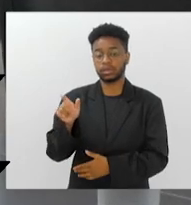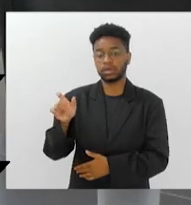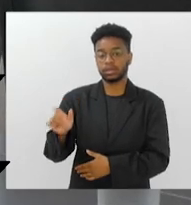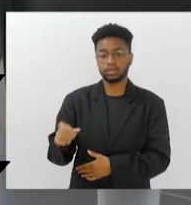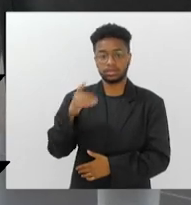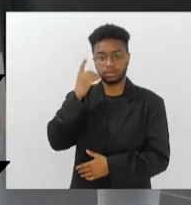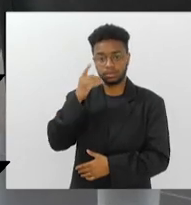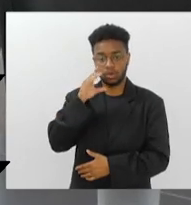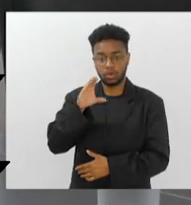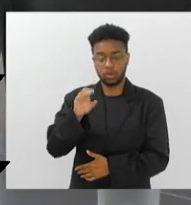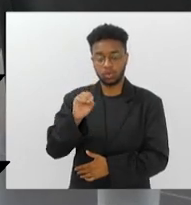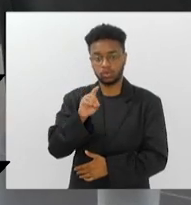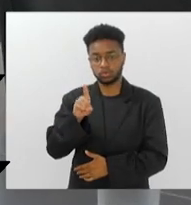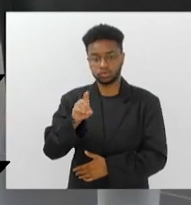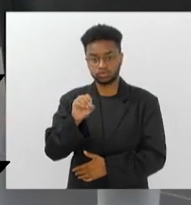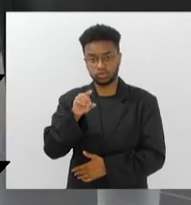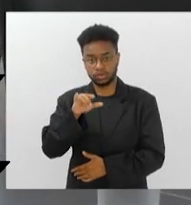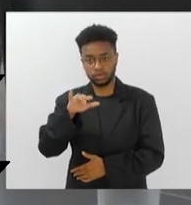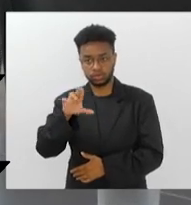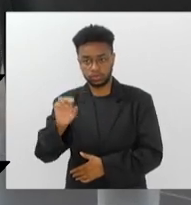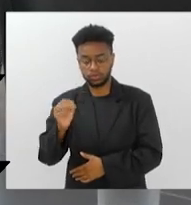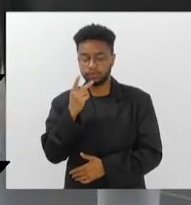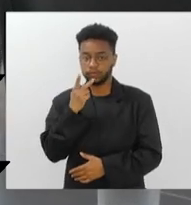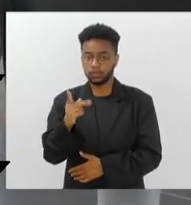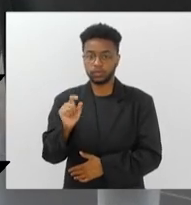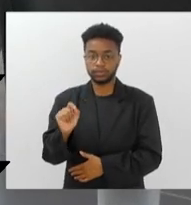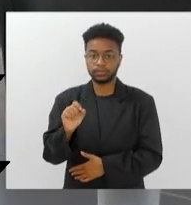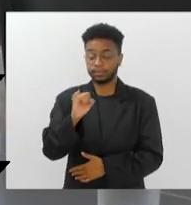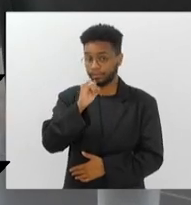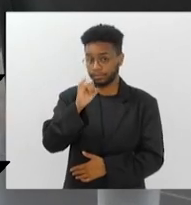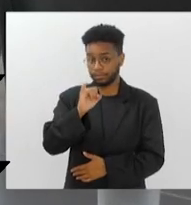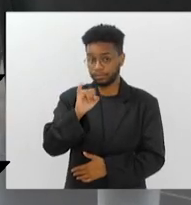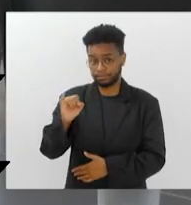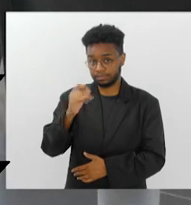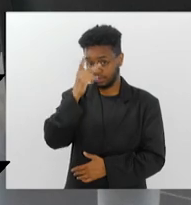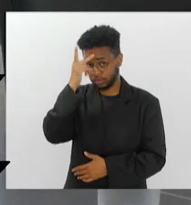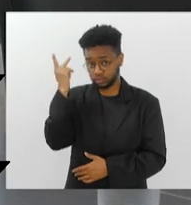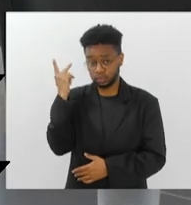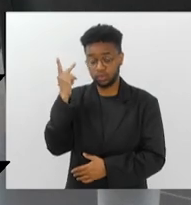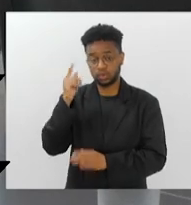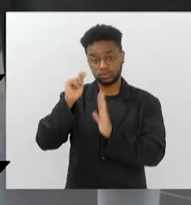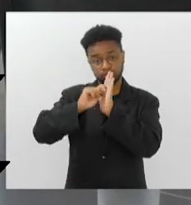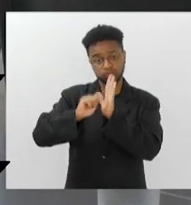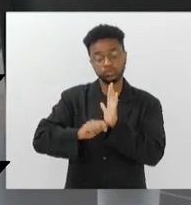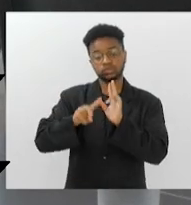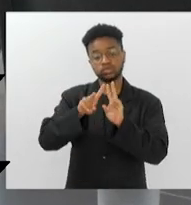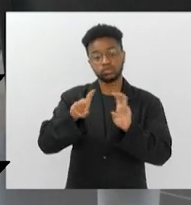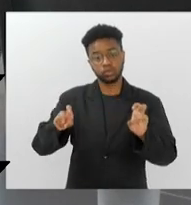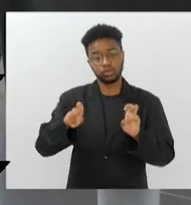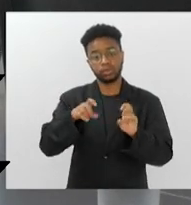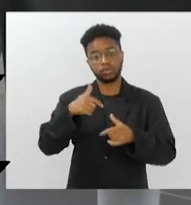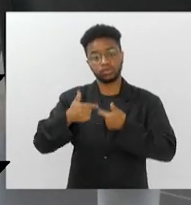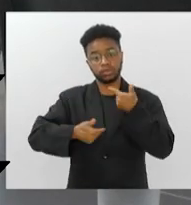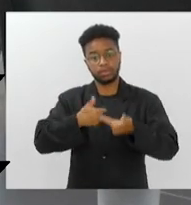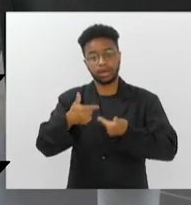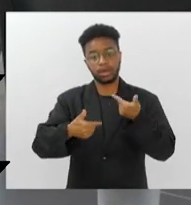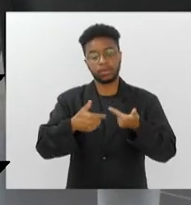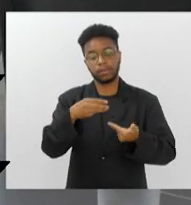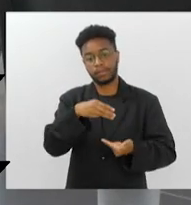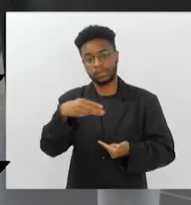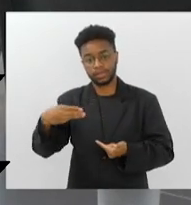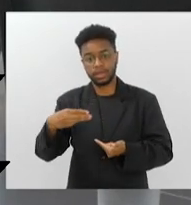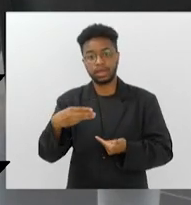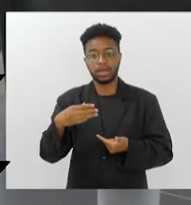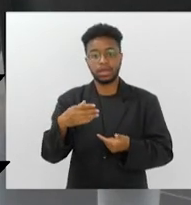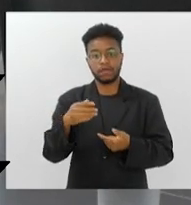o servidor militar na verdade é observando as peculiaridades do serviço militar que é escala e